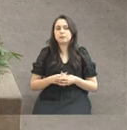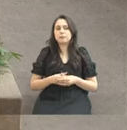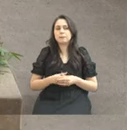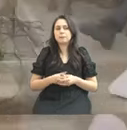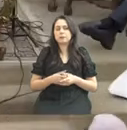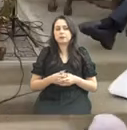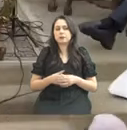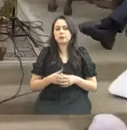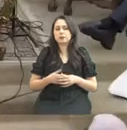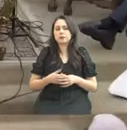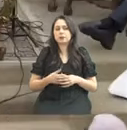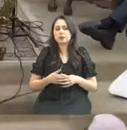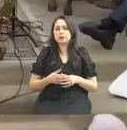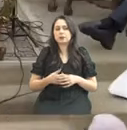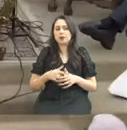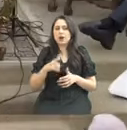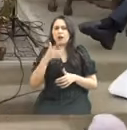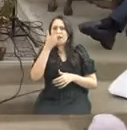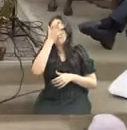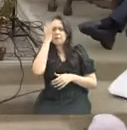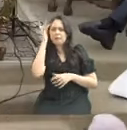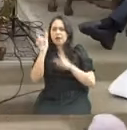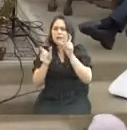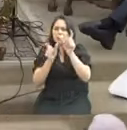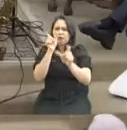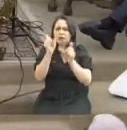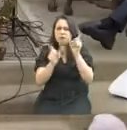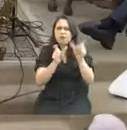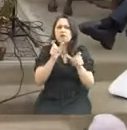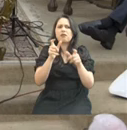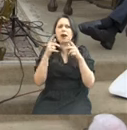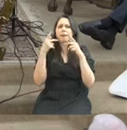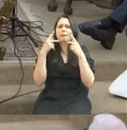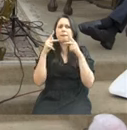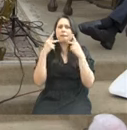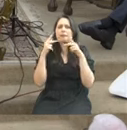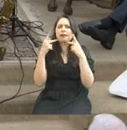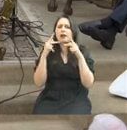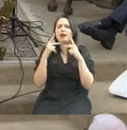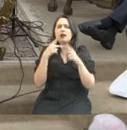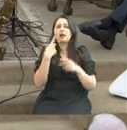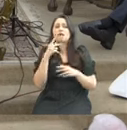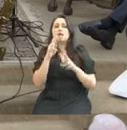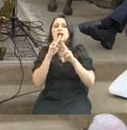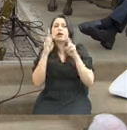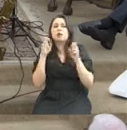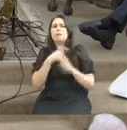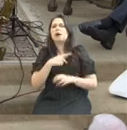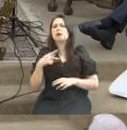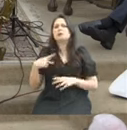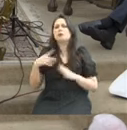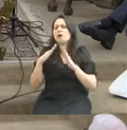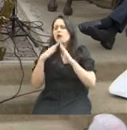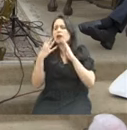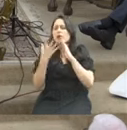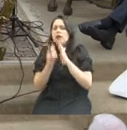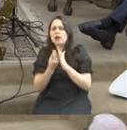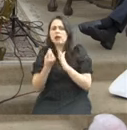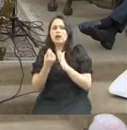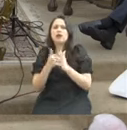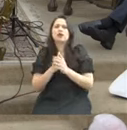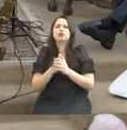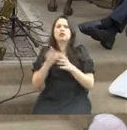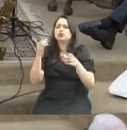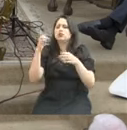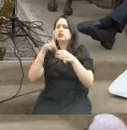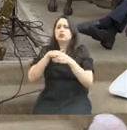Barbudão, que eu não tenho medo de você. Começa a pregar aquele negócio de pastor, que esse negócio de igreja, que esse negócio